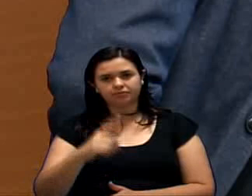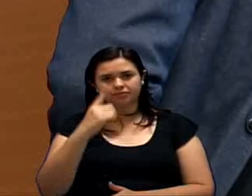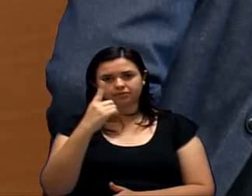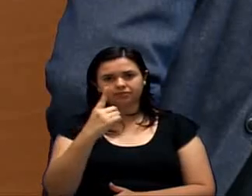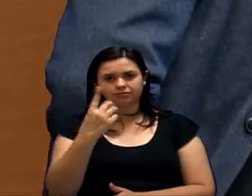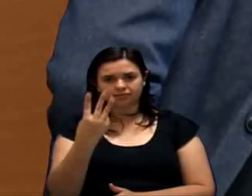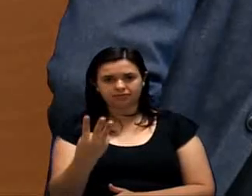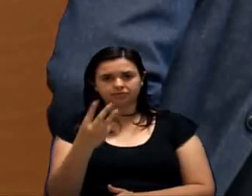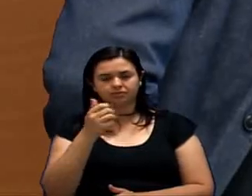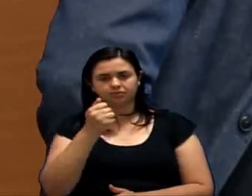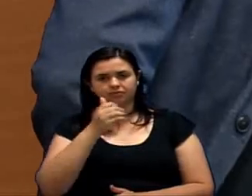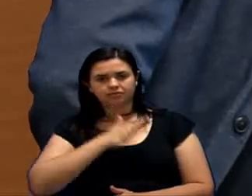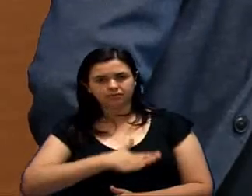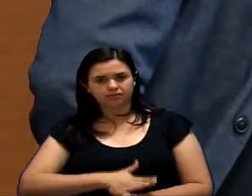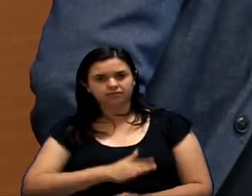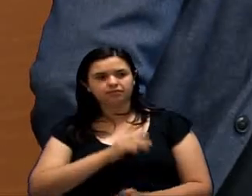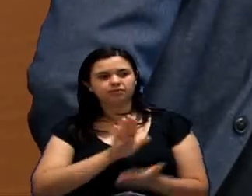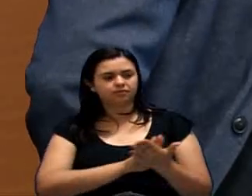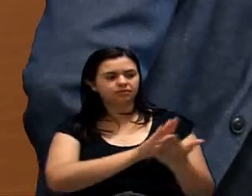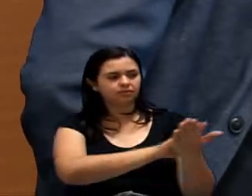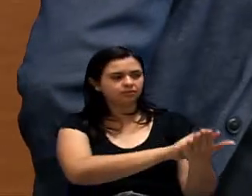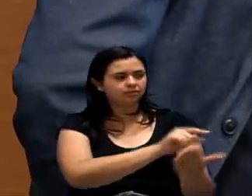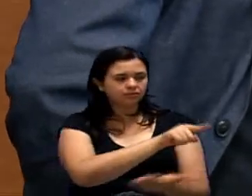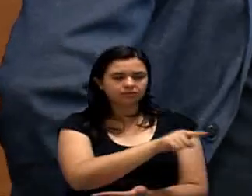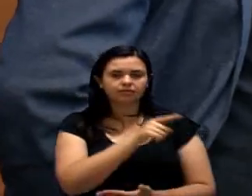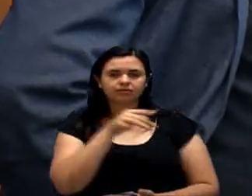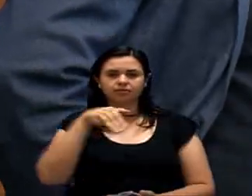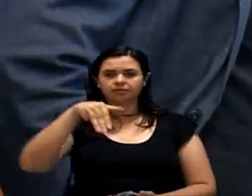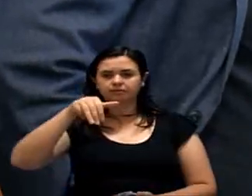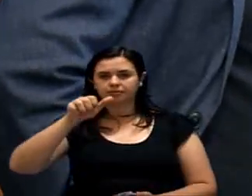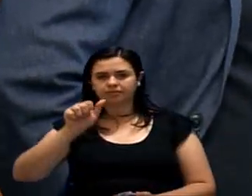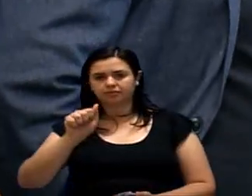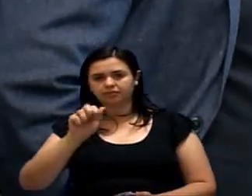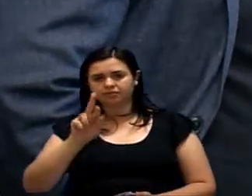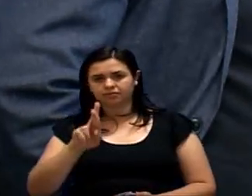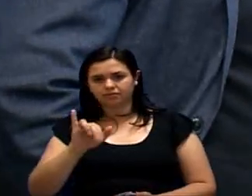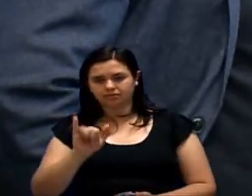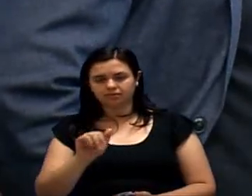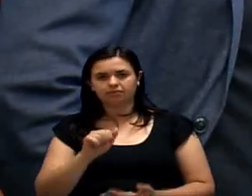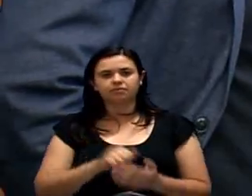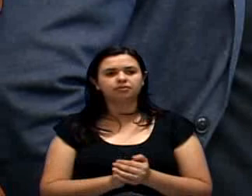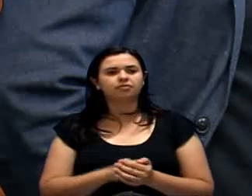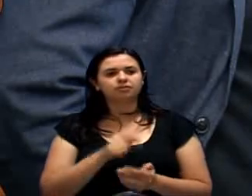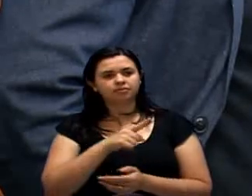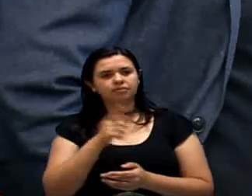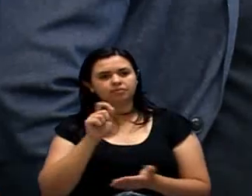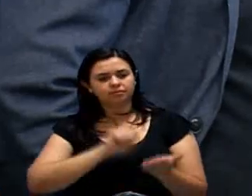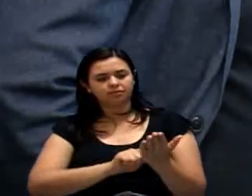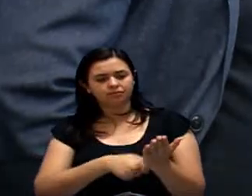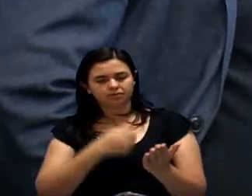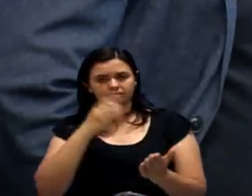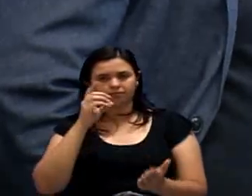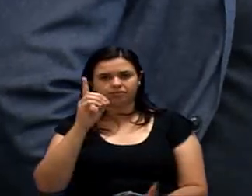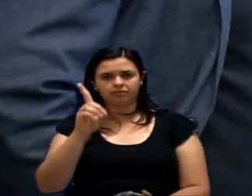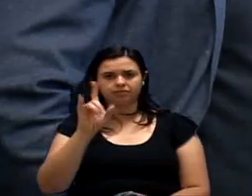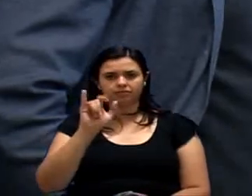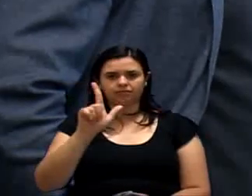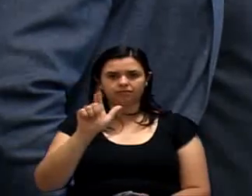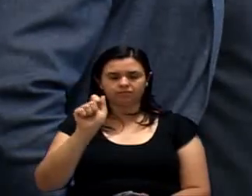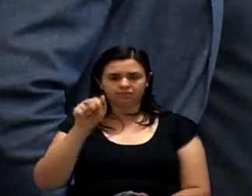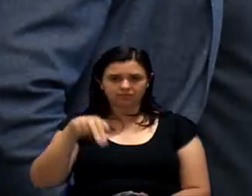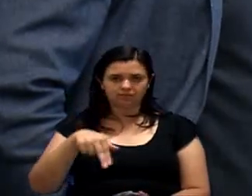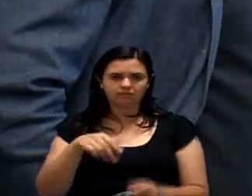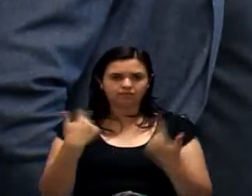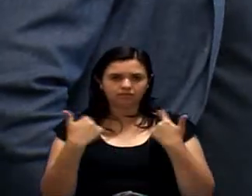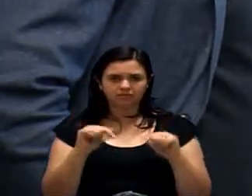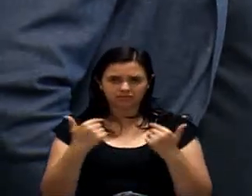agosto de 2023, homenageia Mary Dantas Agostinelli, a requerimento do nobre vereador Dylan Dantas,